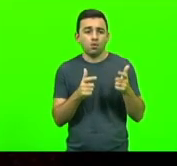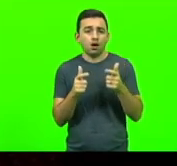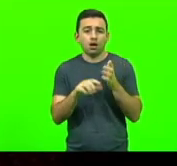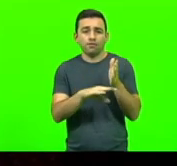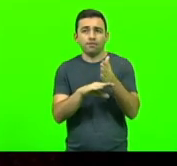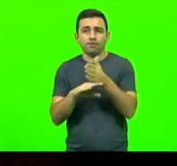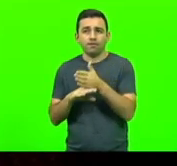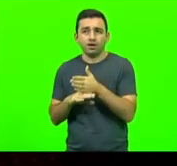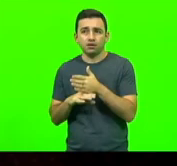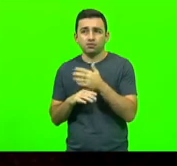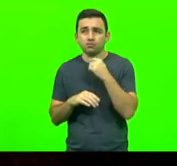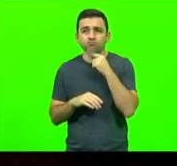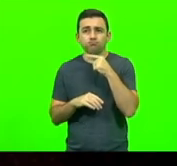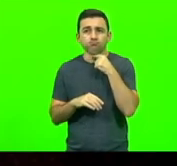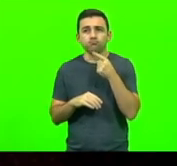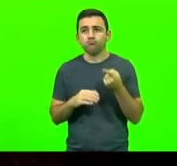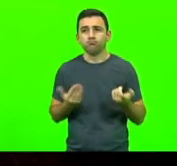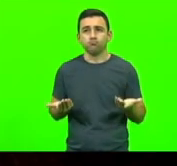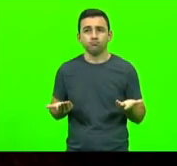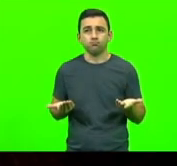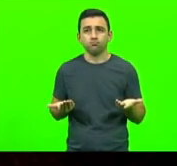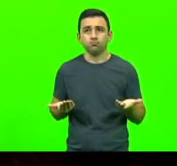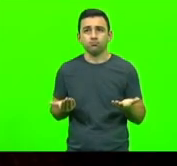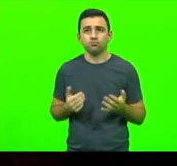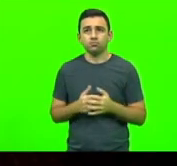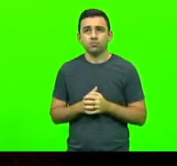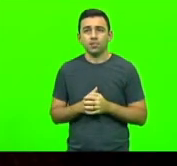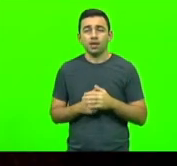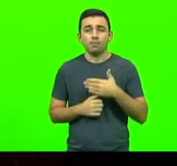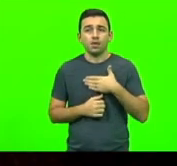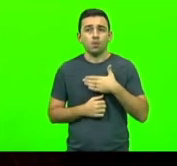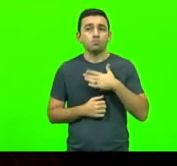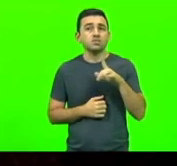que ser identificado. Aí é uma opção.